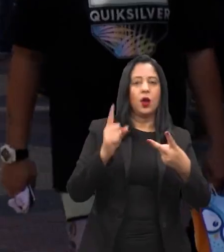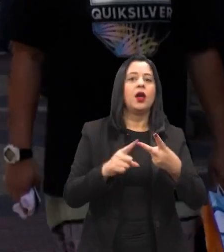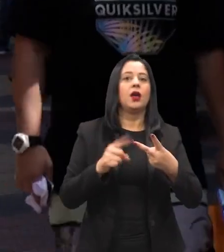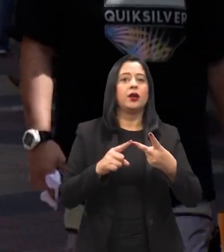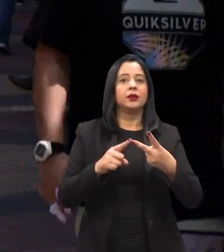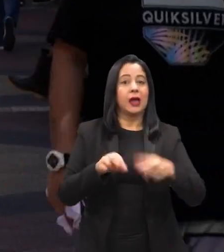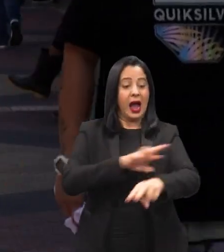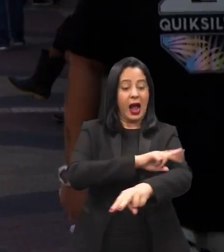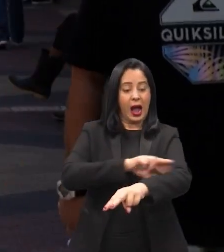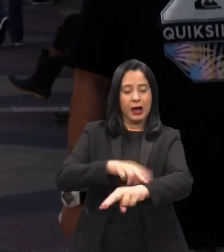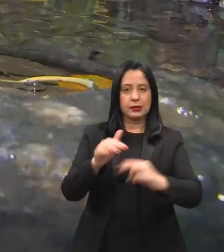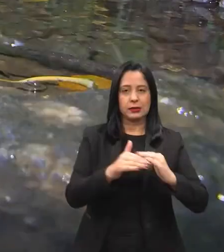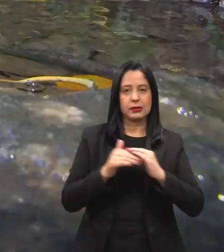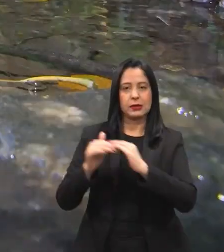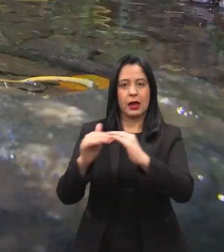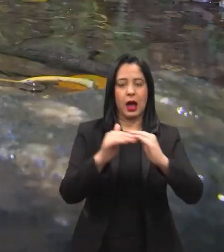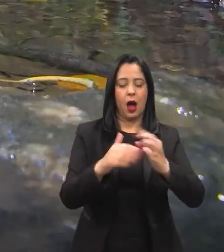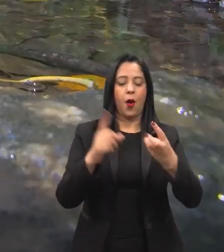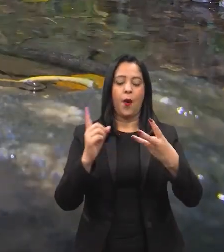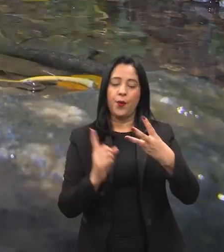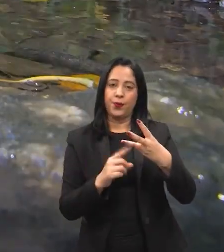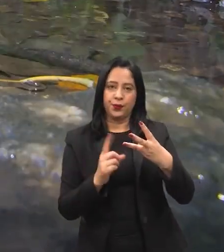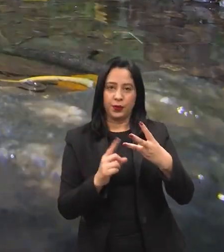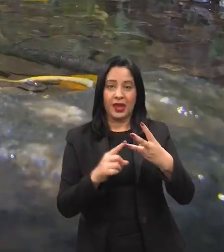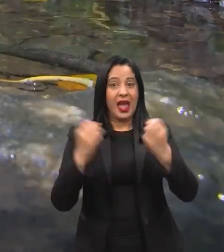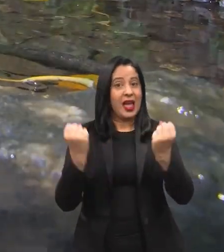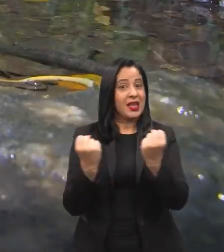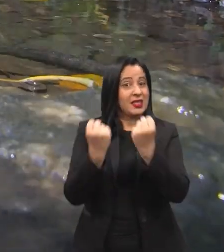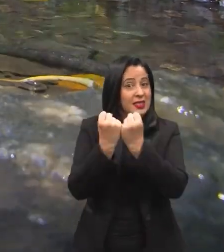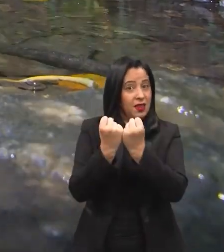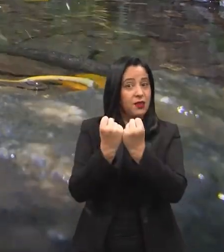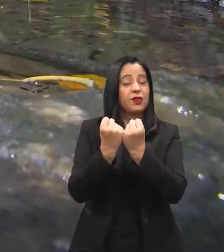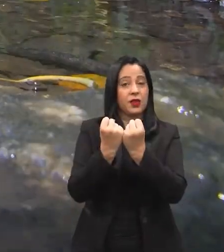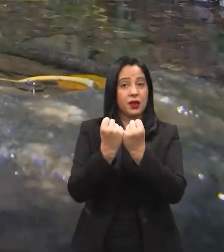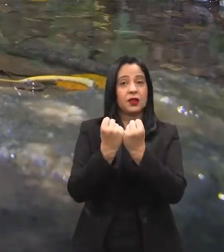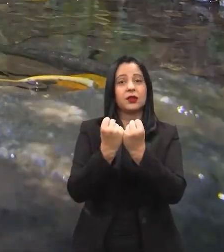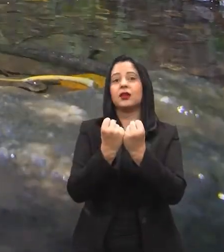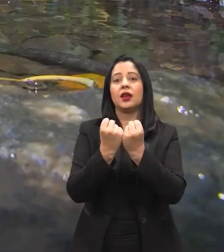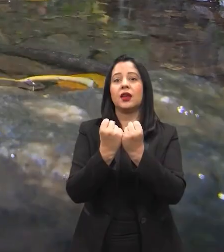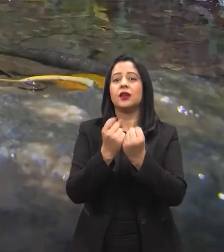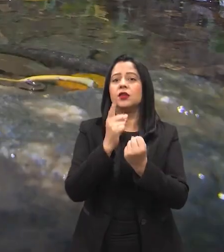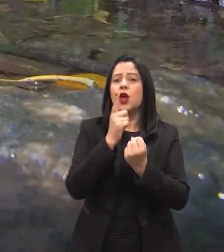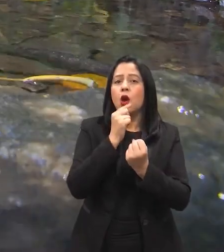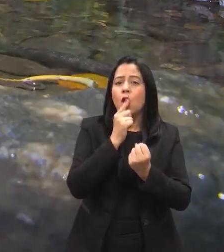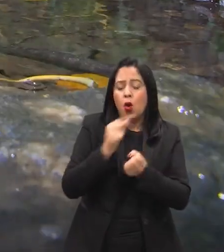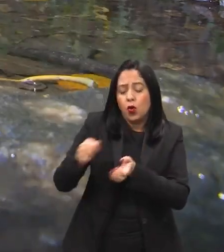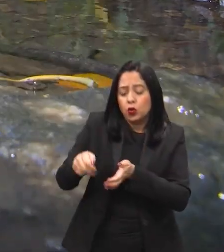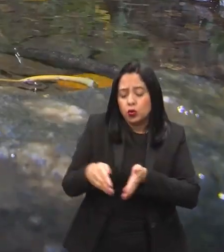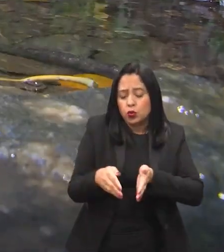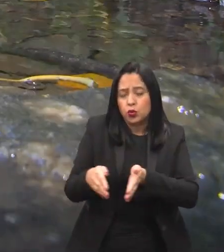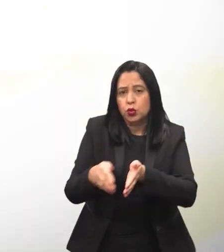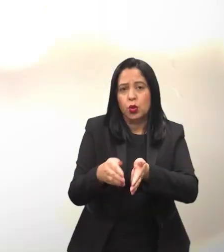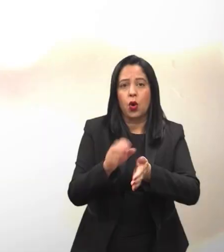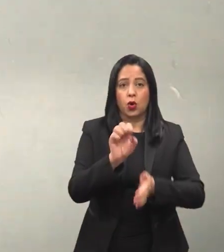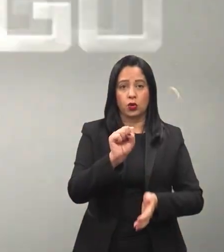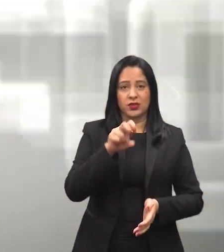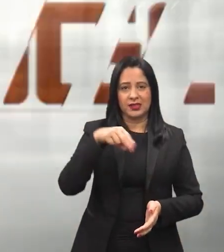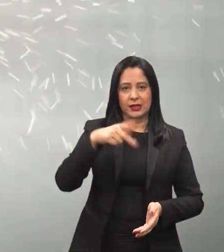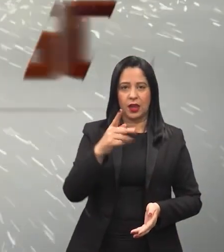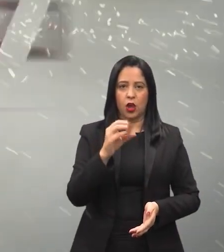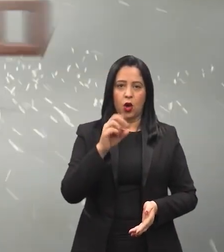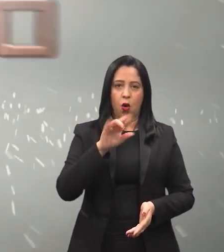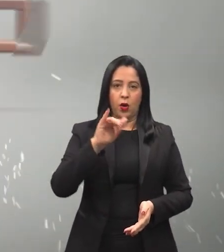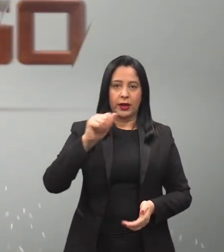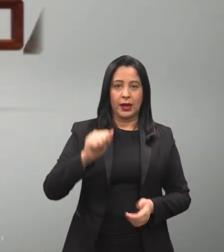promoção da igualdade racial e a Frente para a Defesa e Preservação dos Córregos Ressaca e Senhorinha. No período